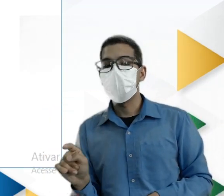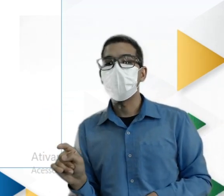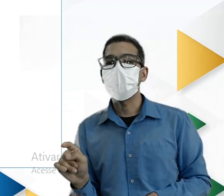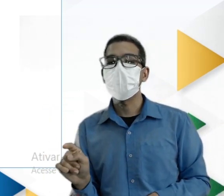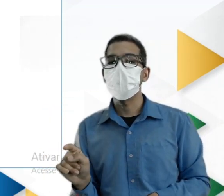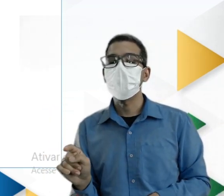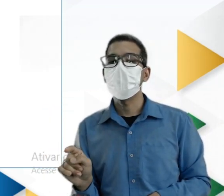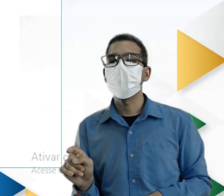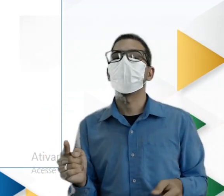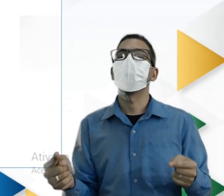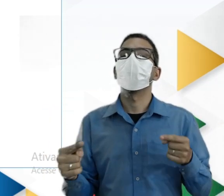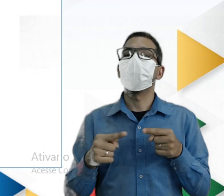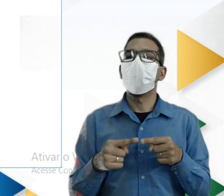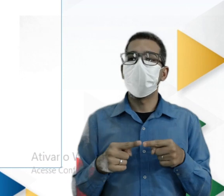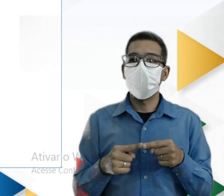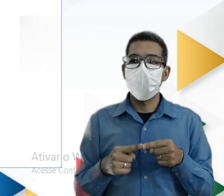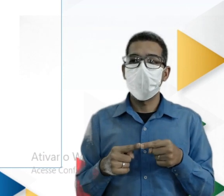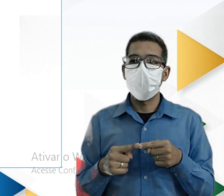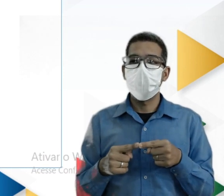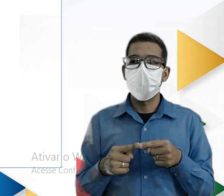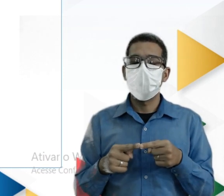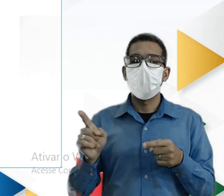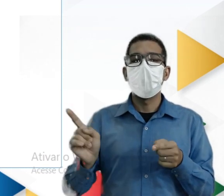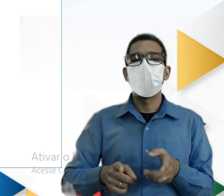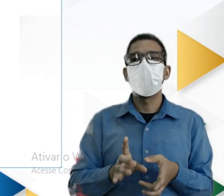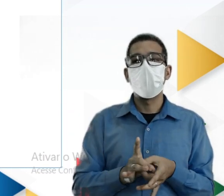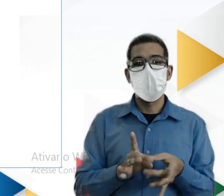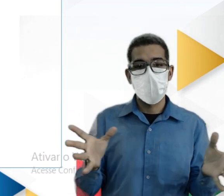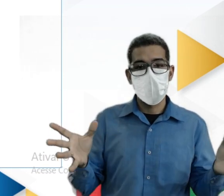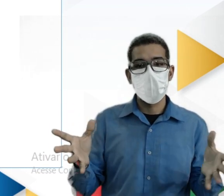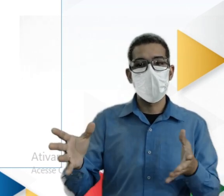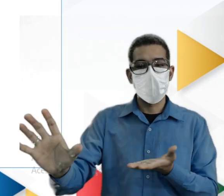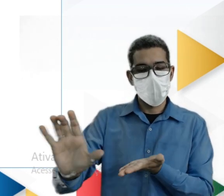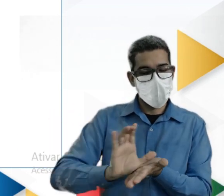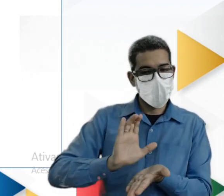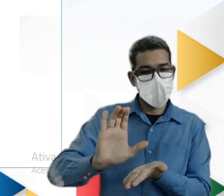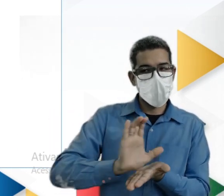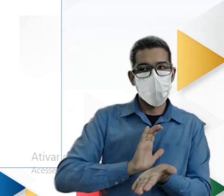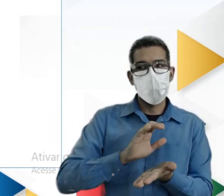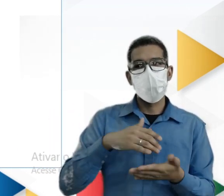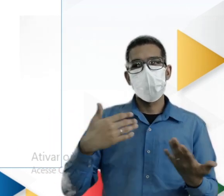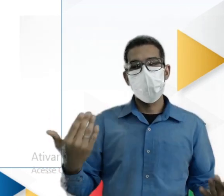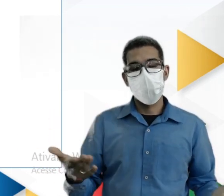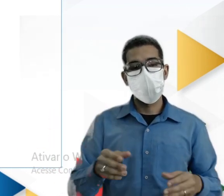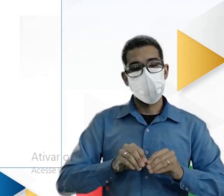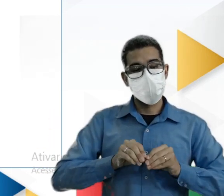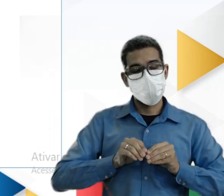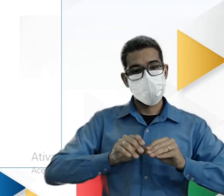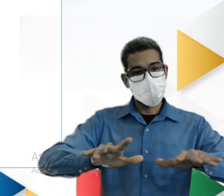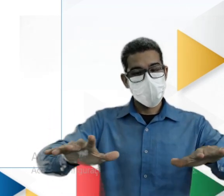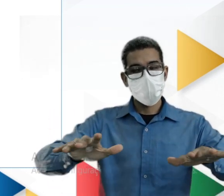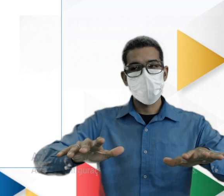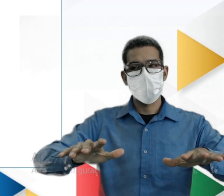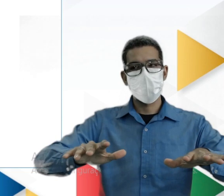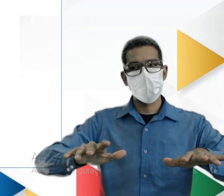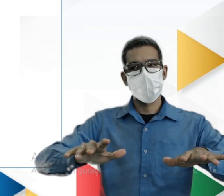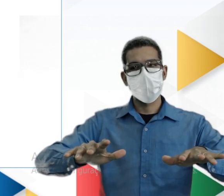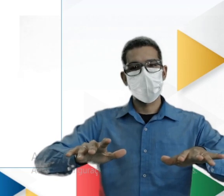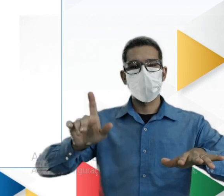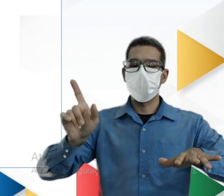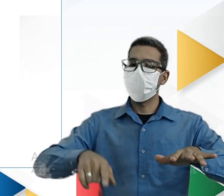pontinho, significa que a disponibilidade de recursos ou a sua distribuição não